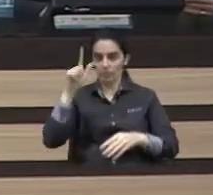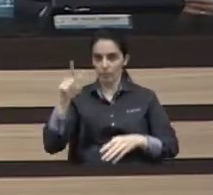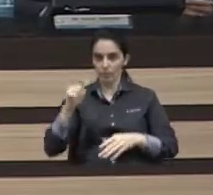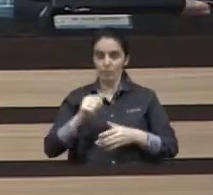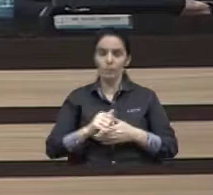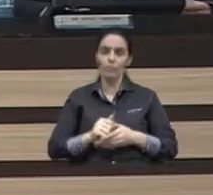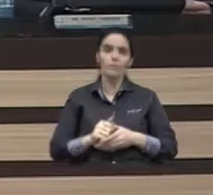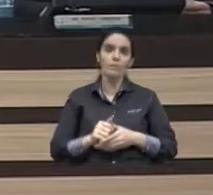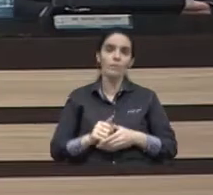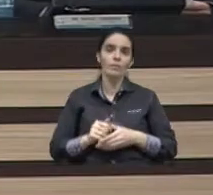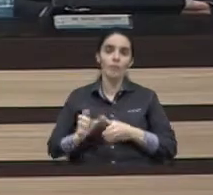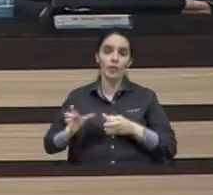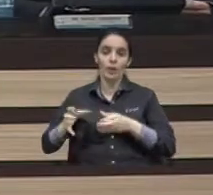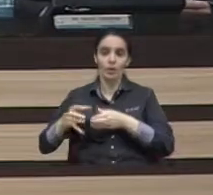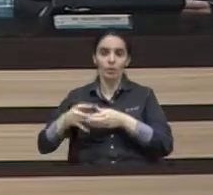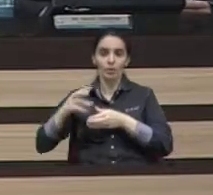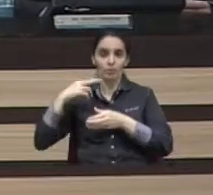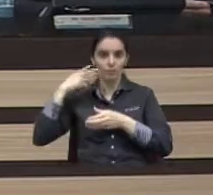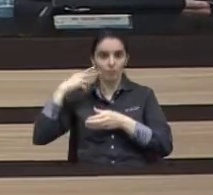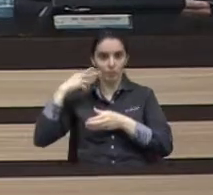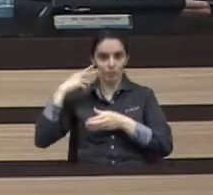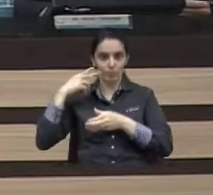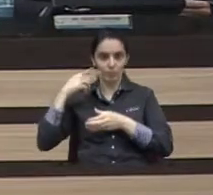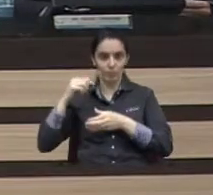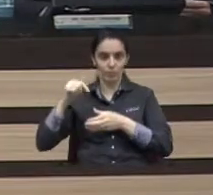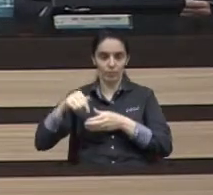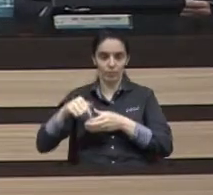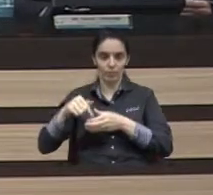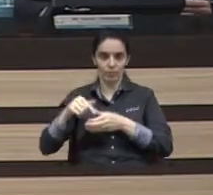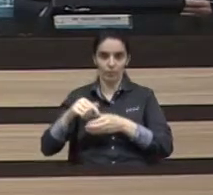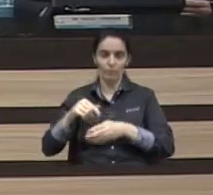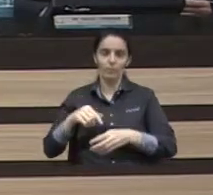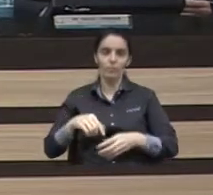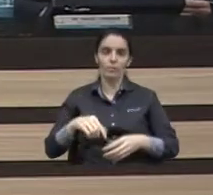Comissão Parlamentar de Inquérito, instituída pelo ato da presidência número